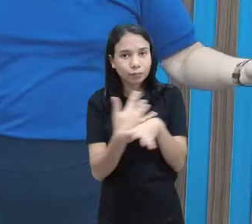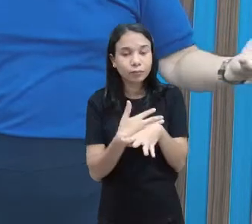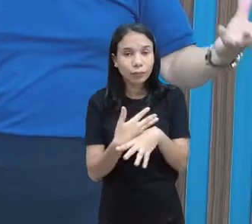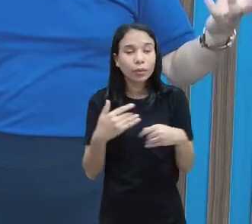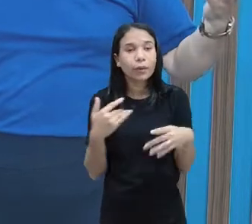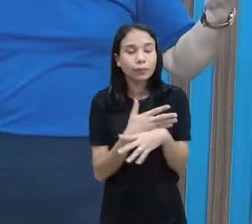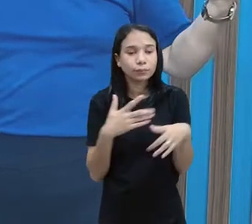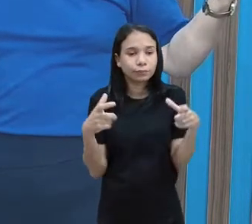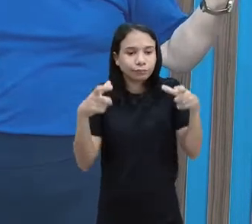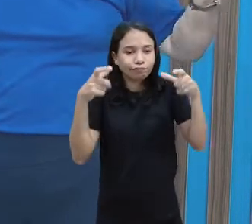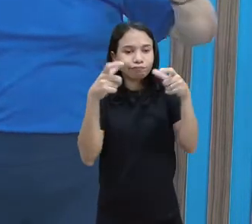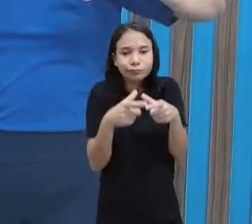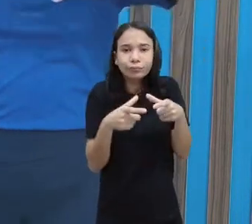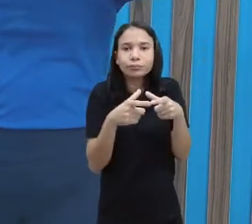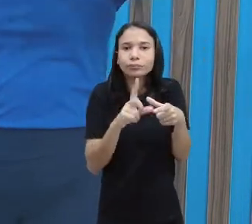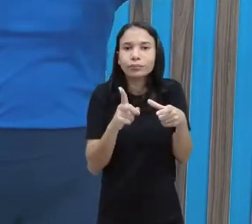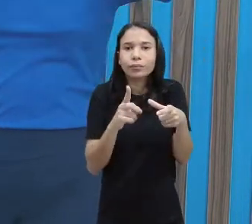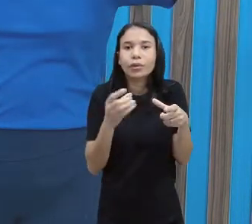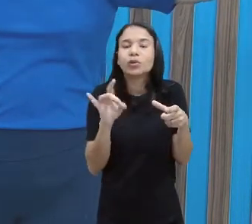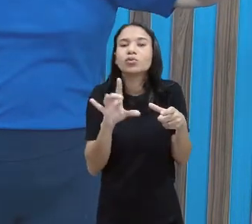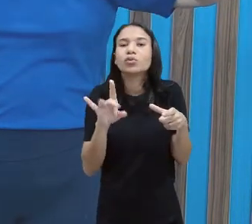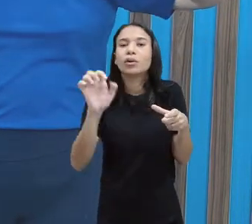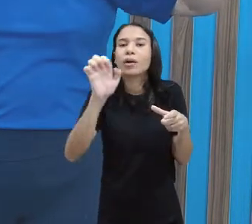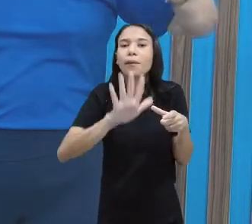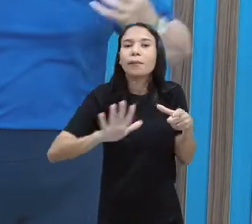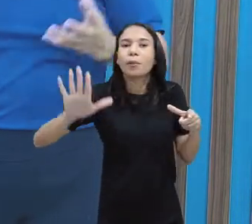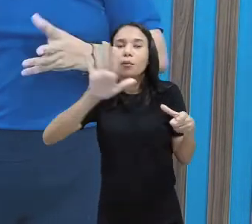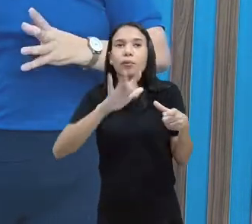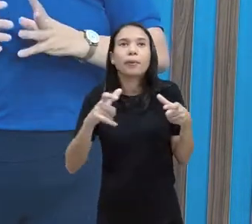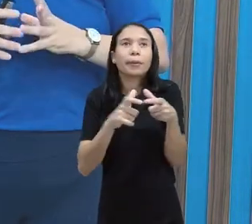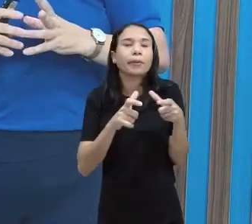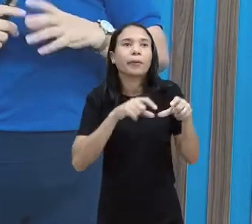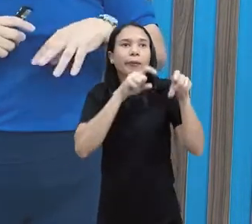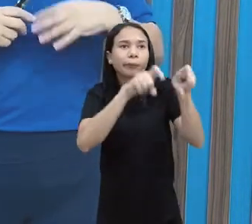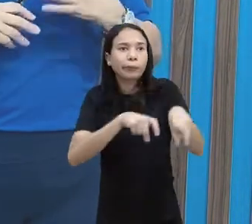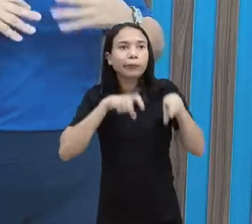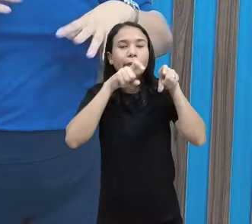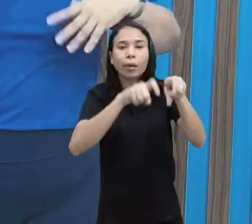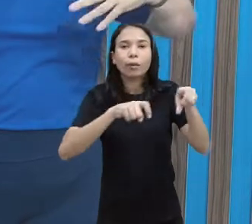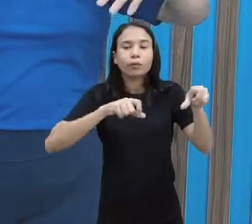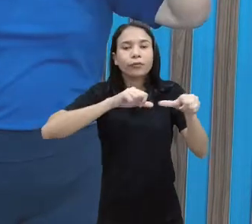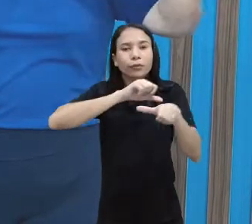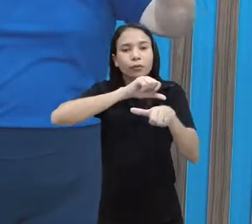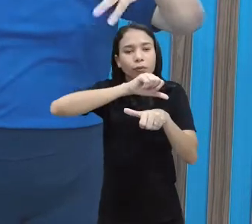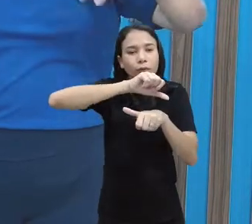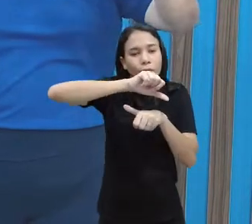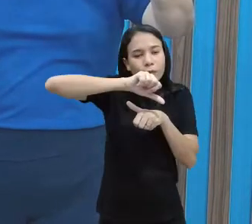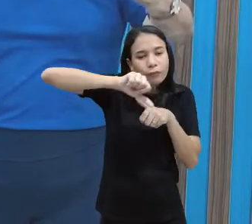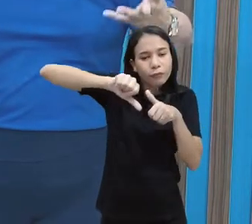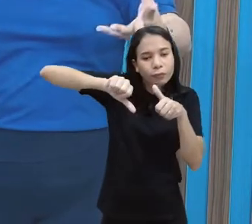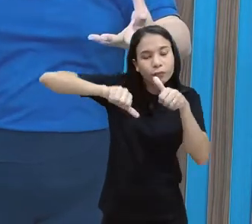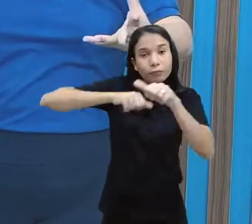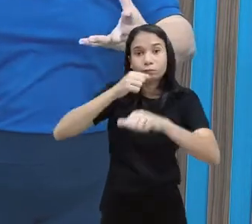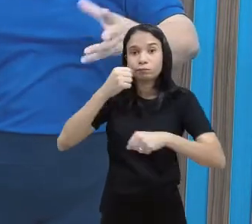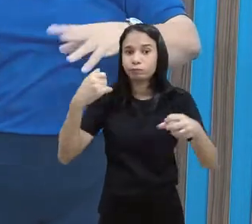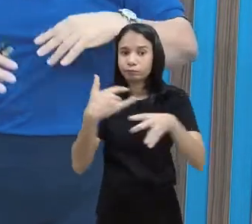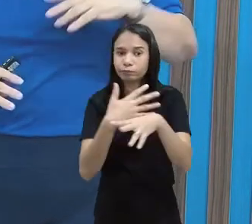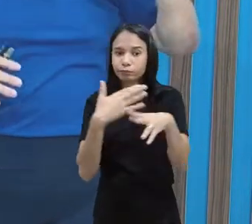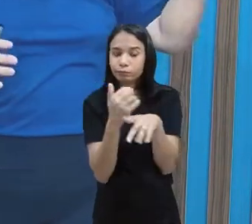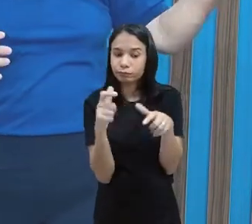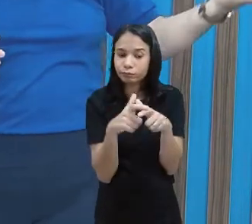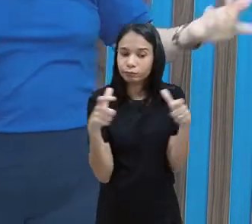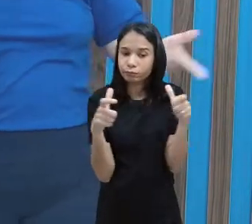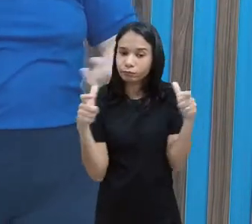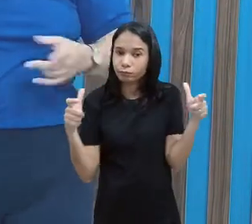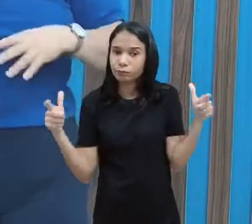ser uma área, né, mais rural para se desenvolver as grandes cidades a partir